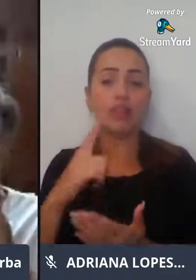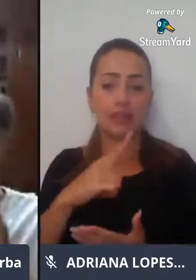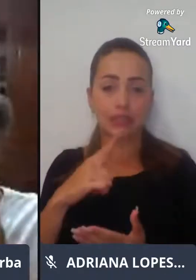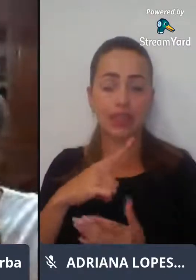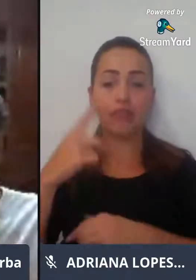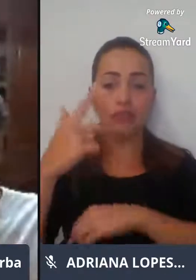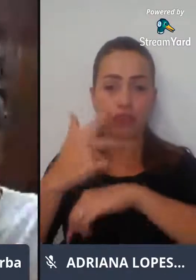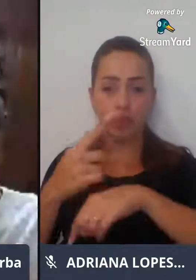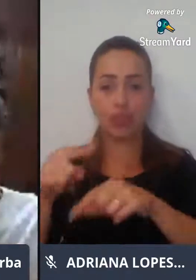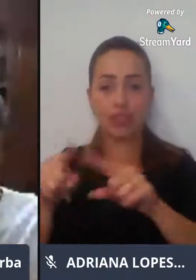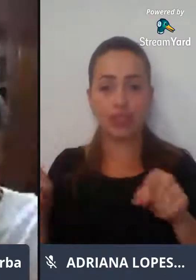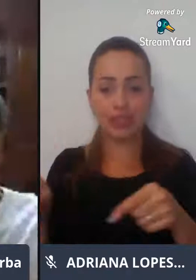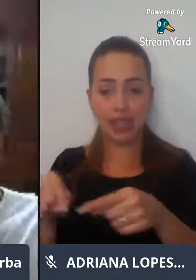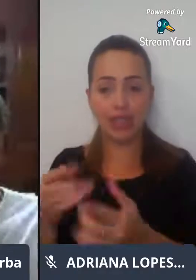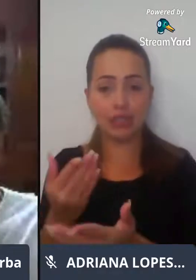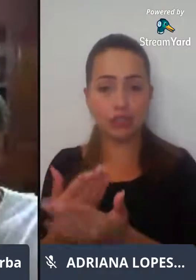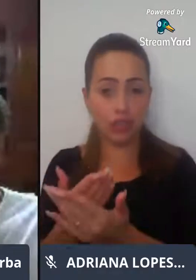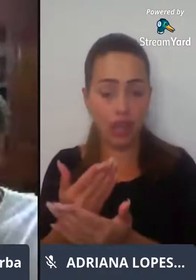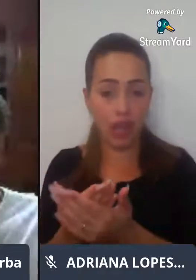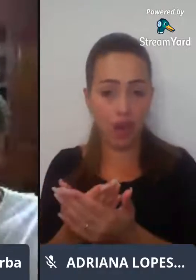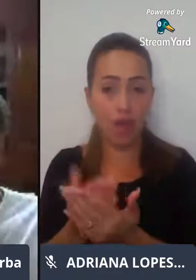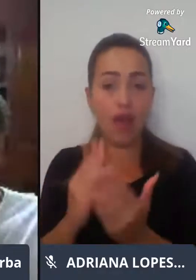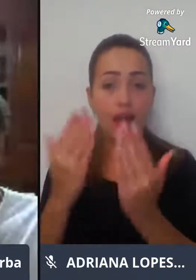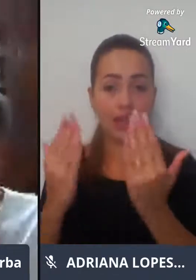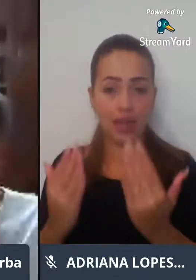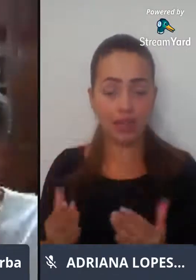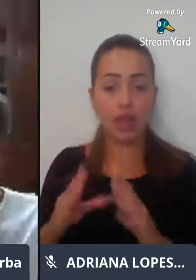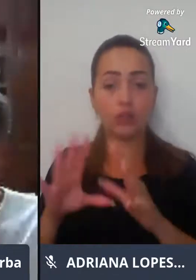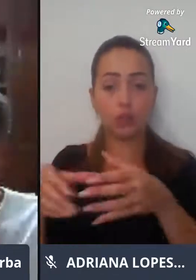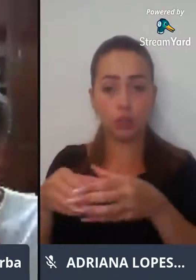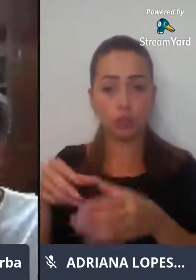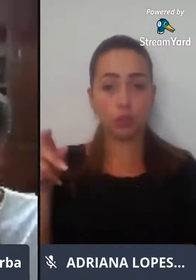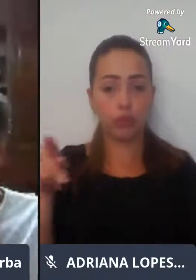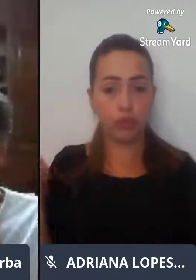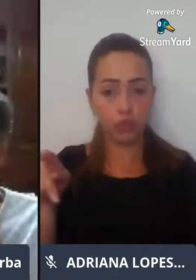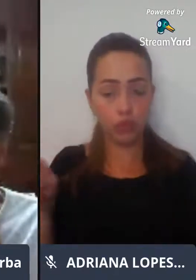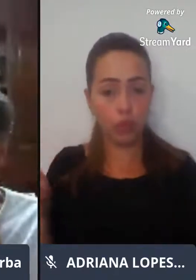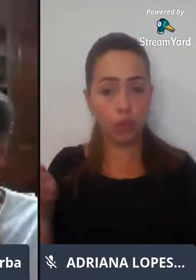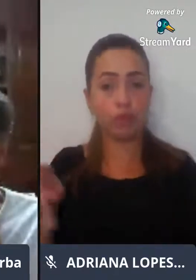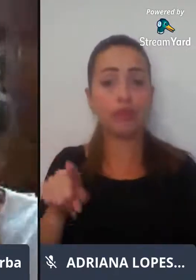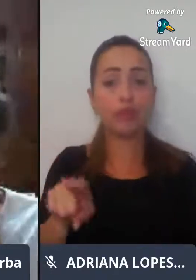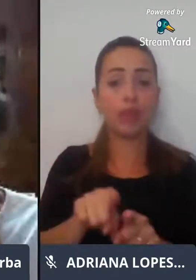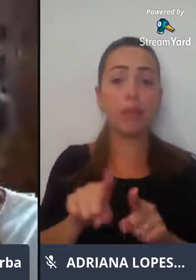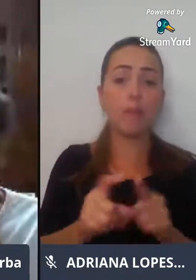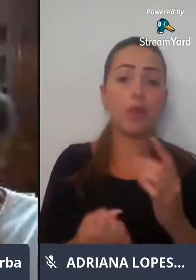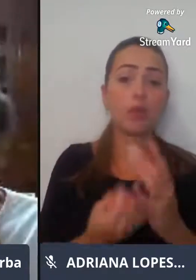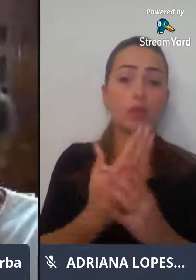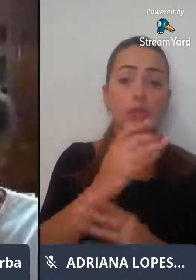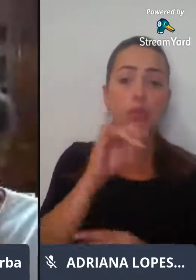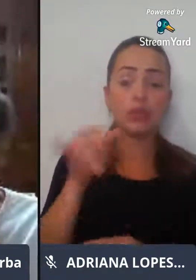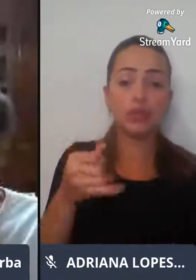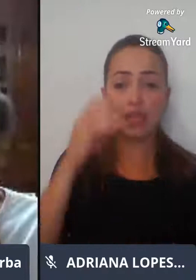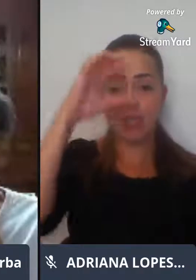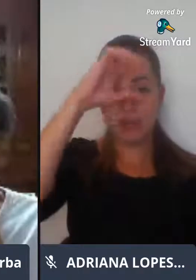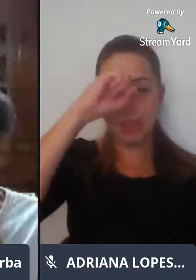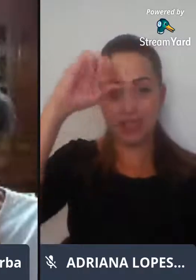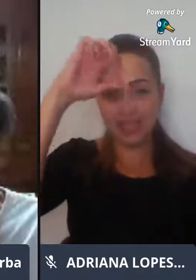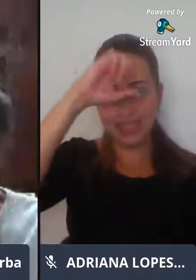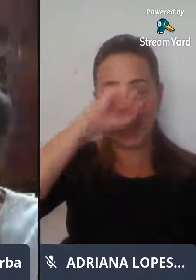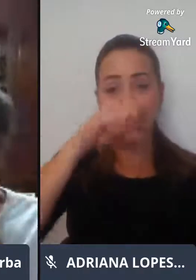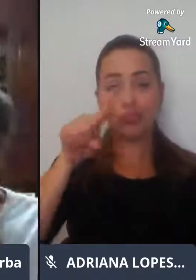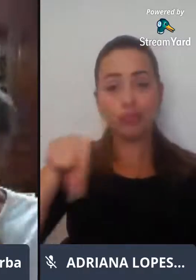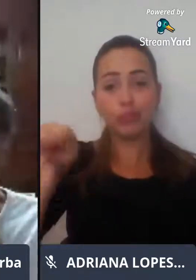aula que foi analisado pelo coletivo de professores e ali produziu oportunidades de aprendizagem para